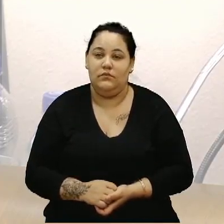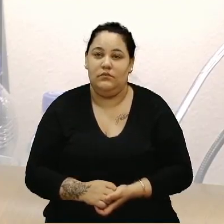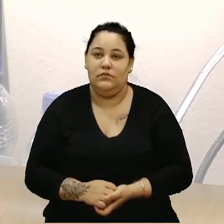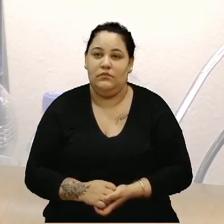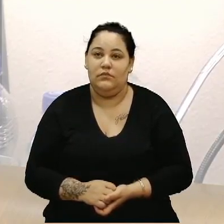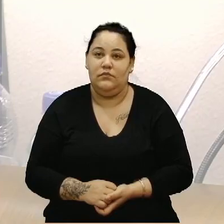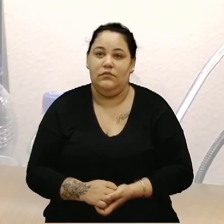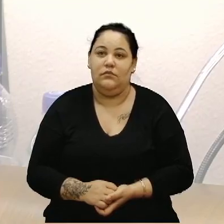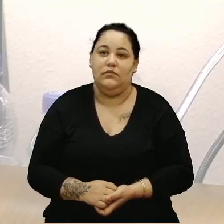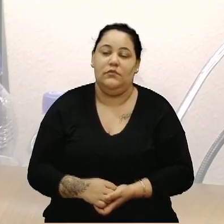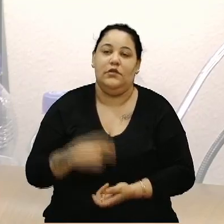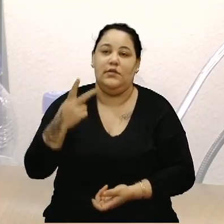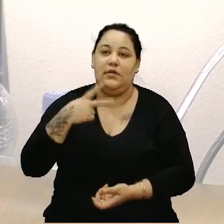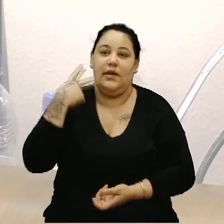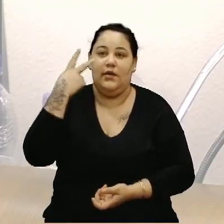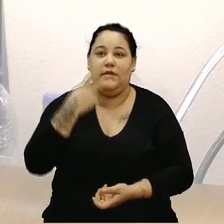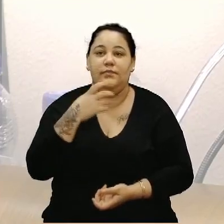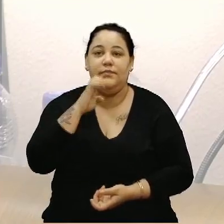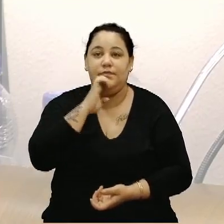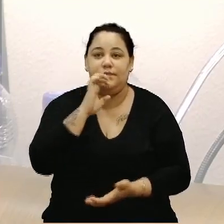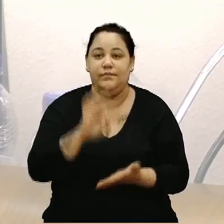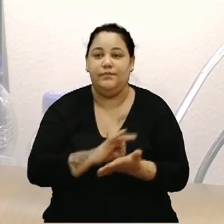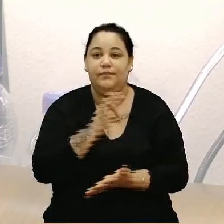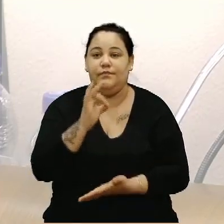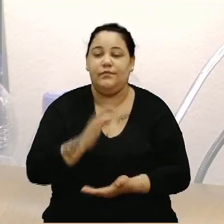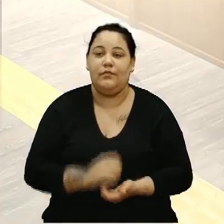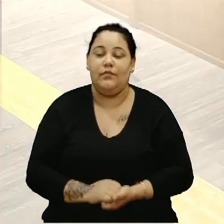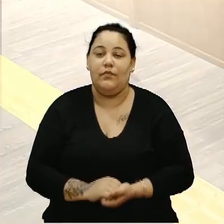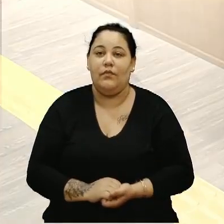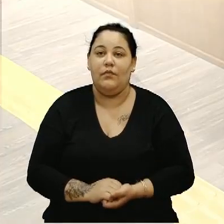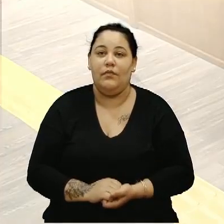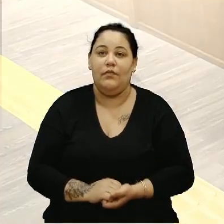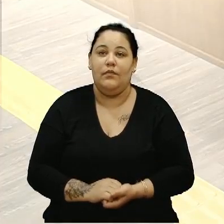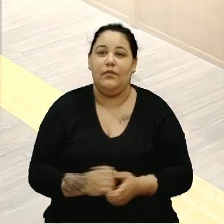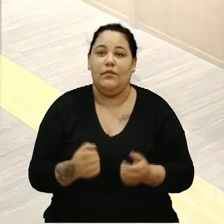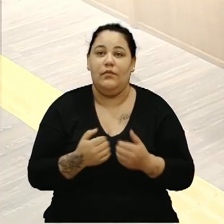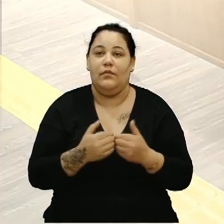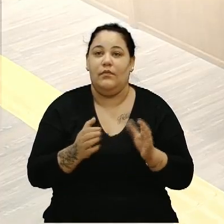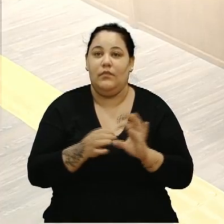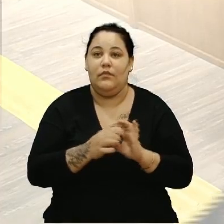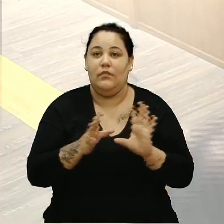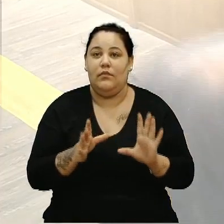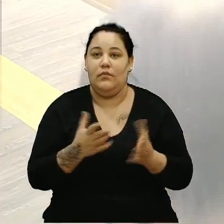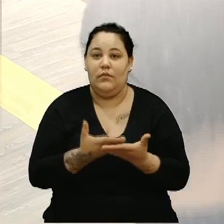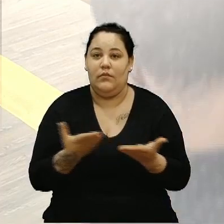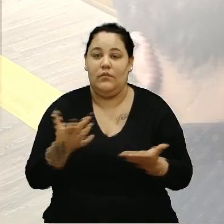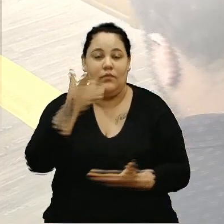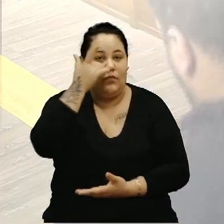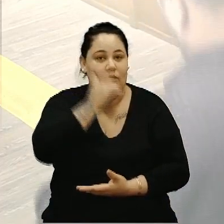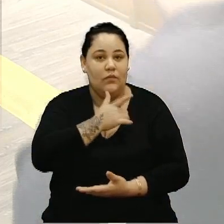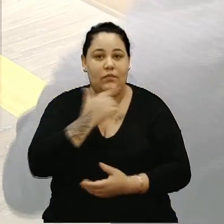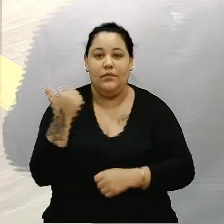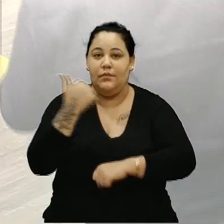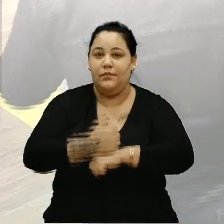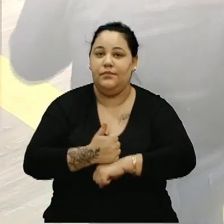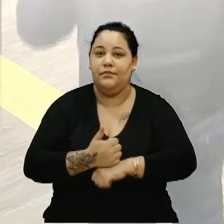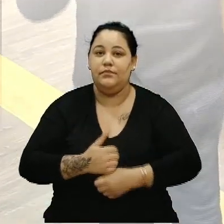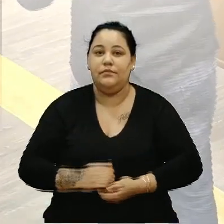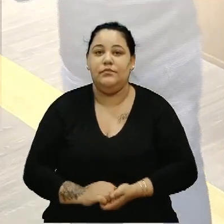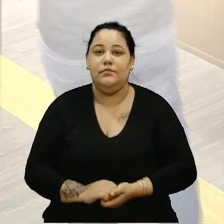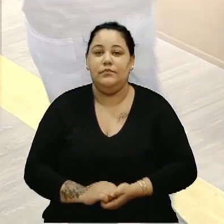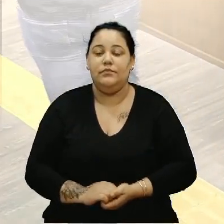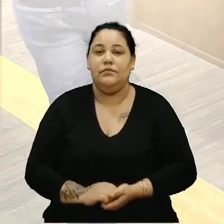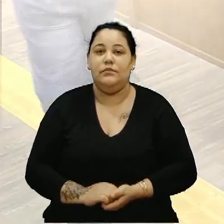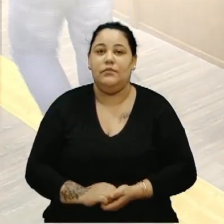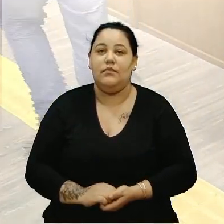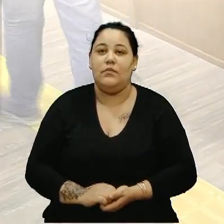Primeira vereadora inscrita nesse espaço, vereadora Estela Balardim. Cedo meu espaço para o vereador Lucas Carenhato. Por cedência de